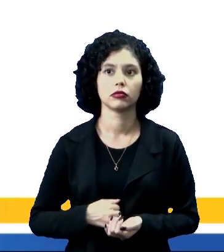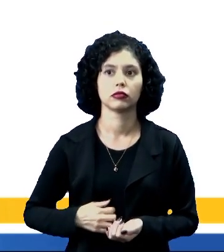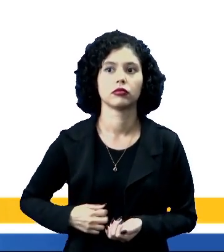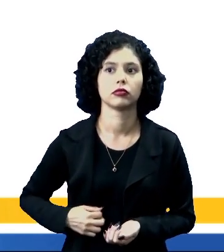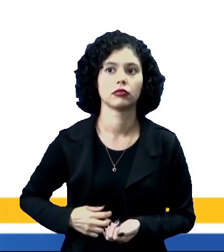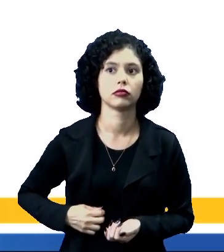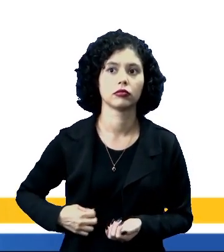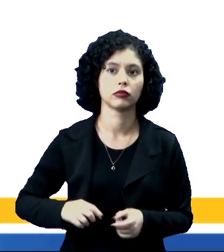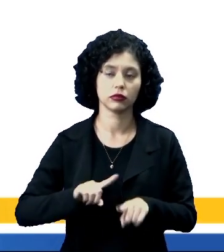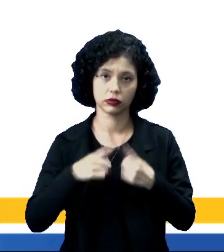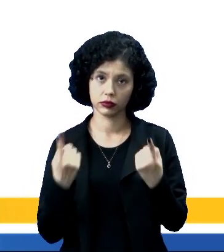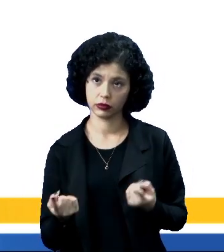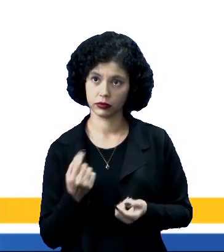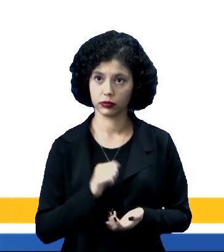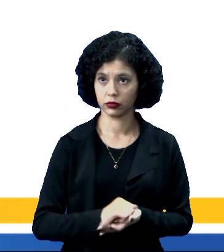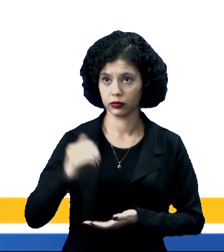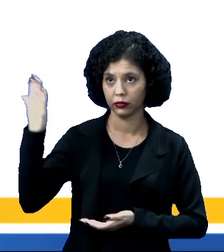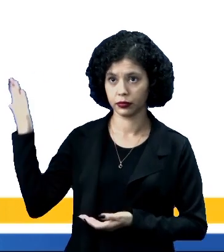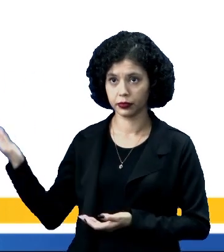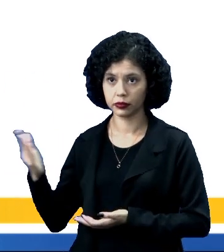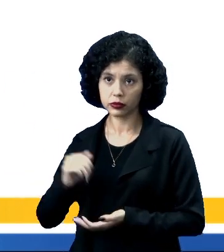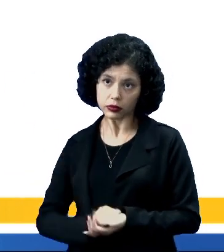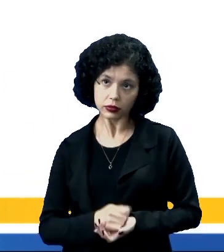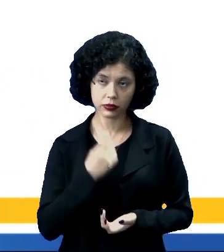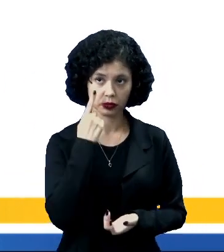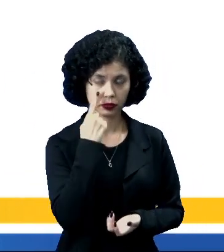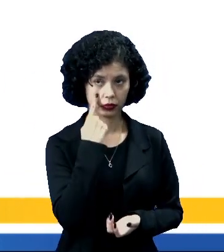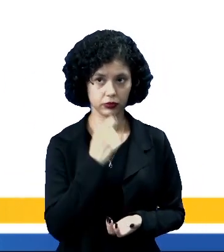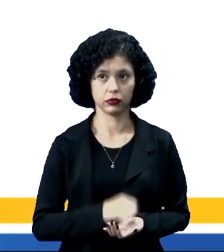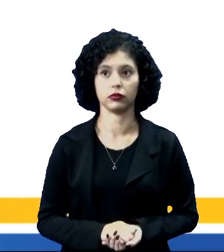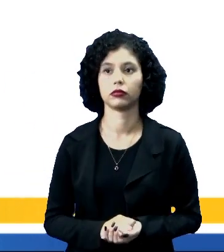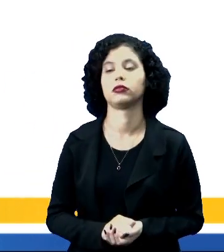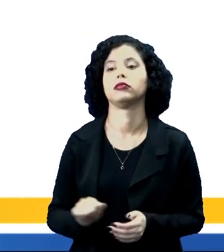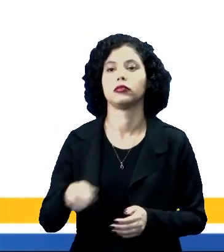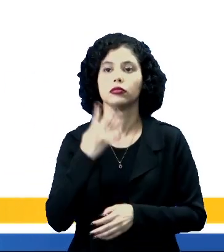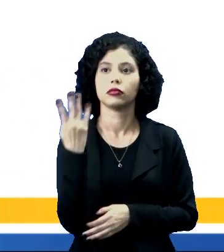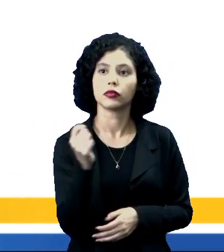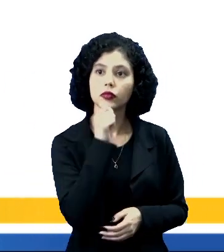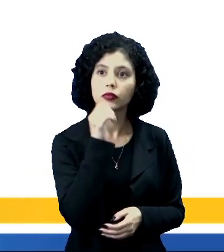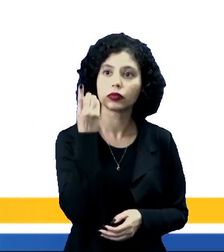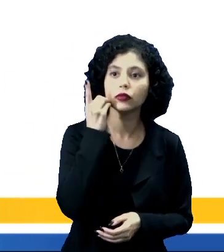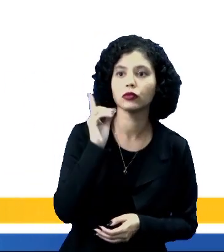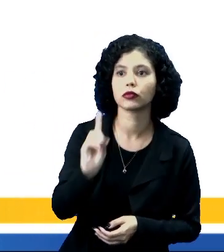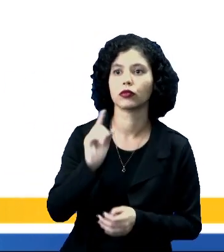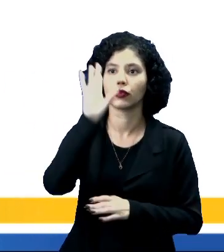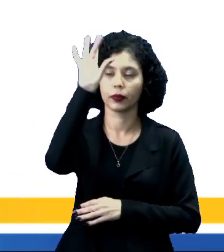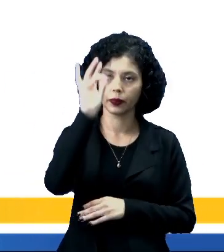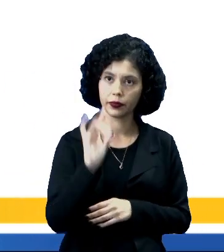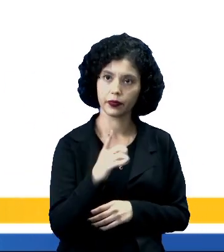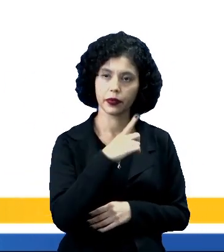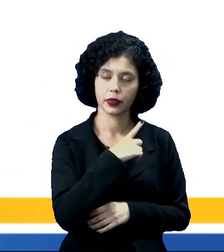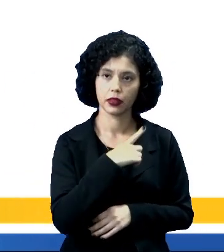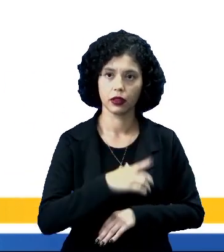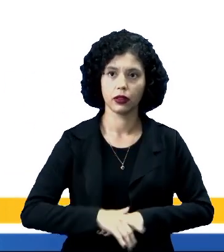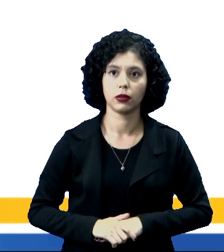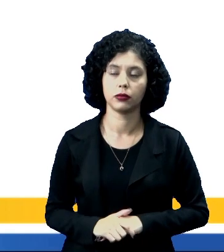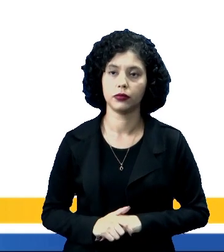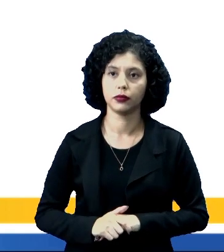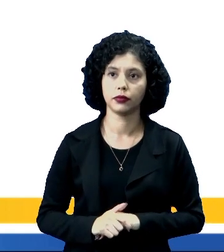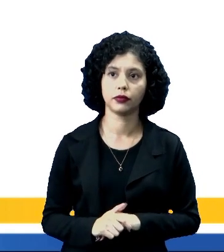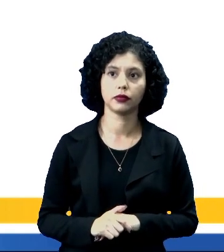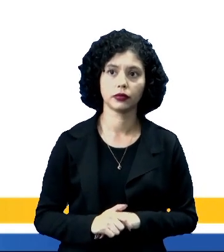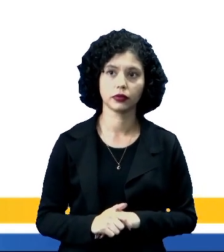e aqui mais uma vez vocês podem observar aí a quantidade de dias que cada fase vai acontecer